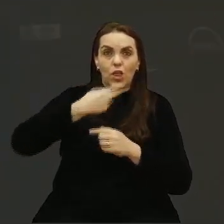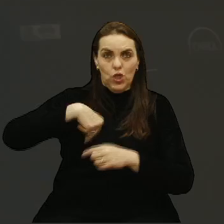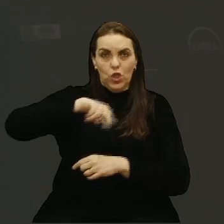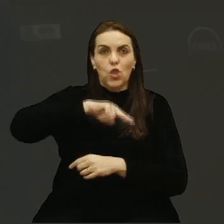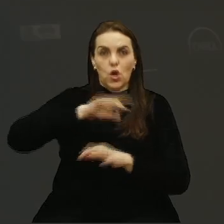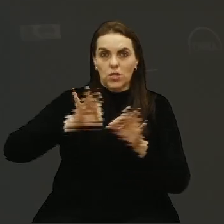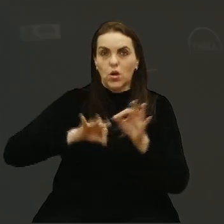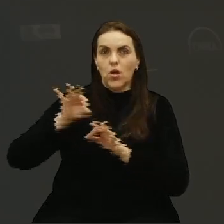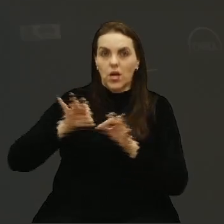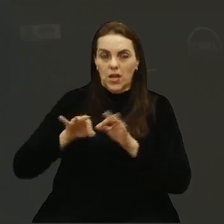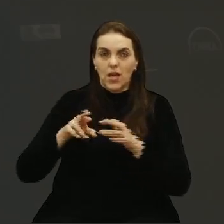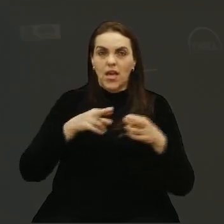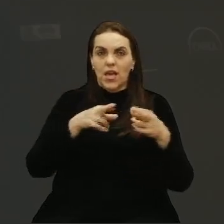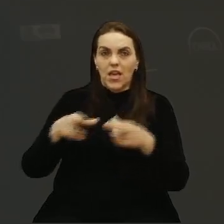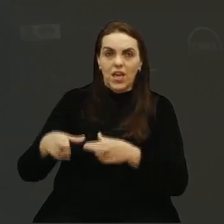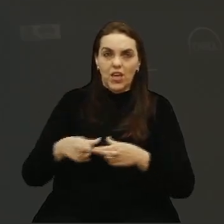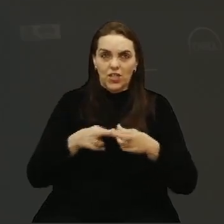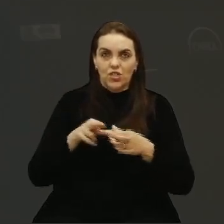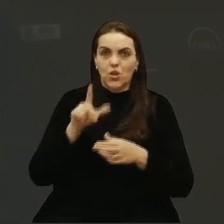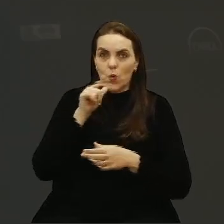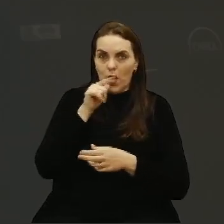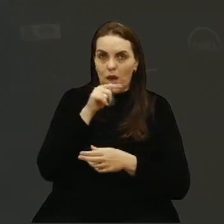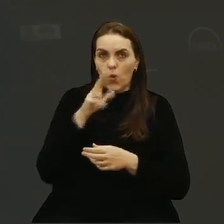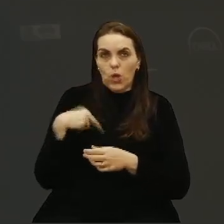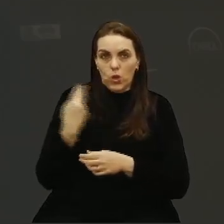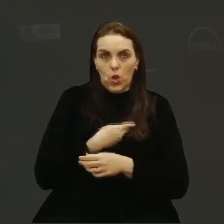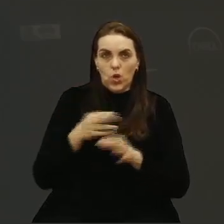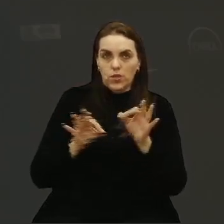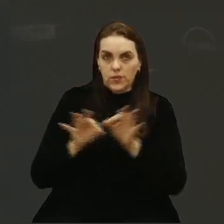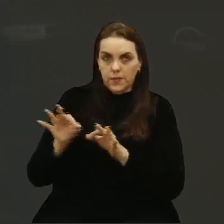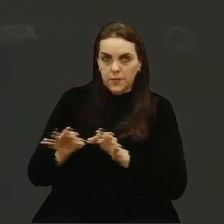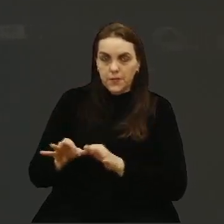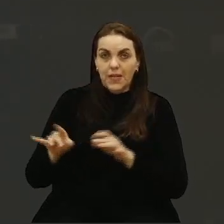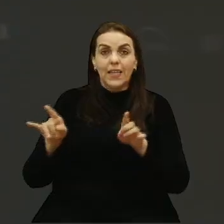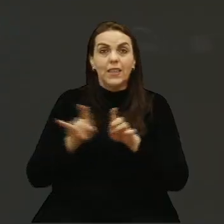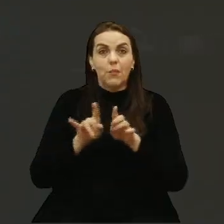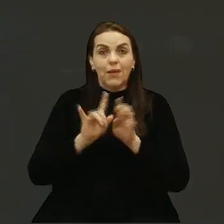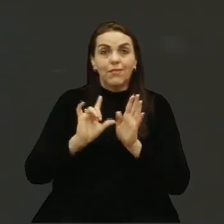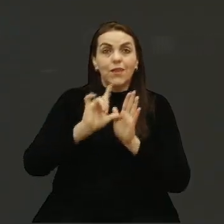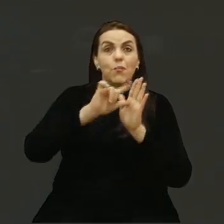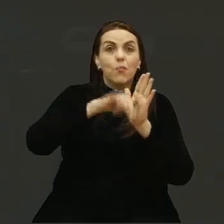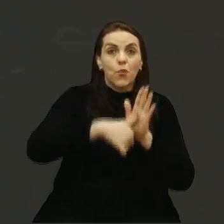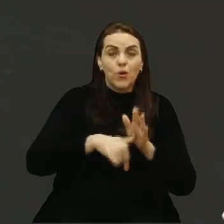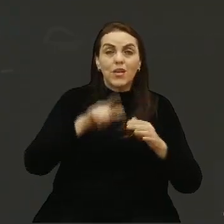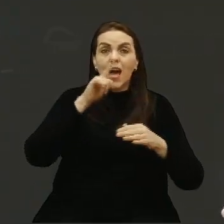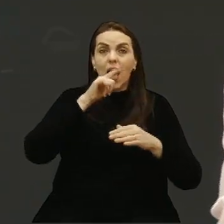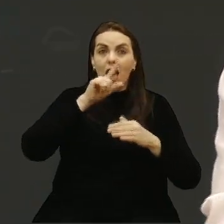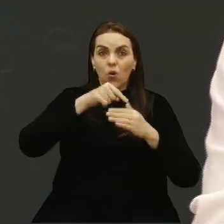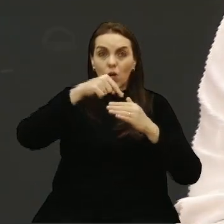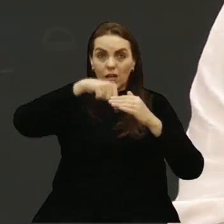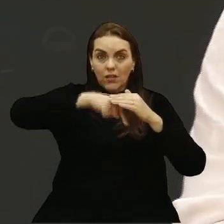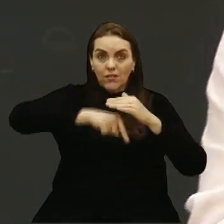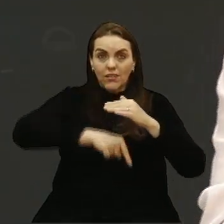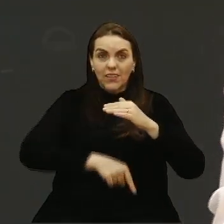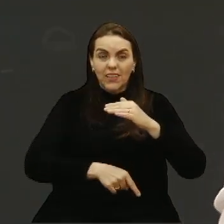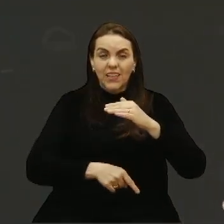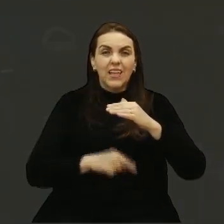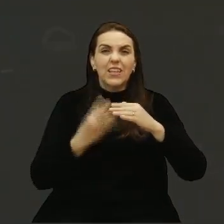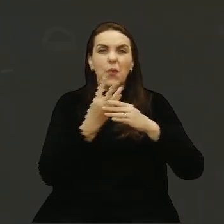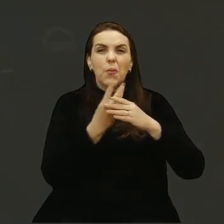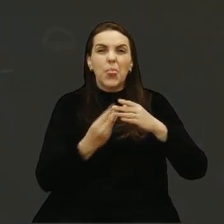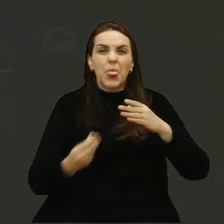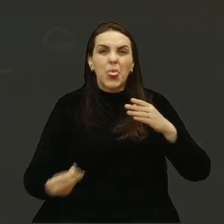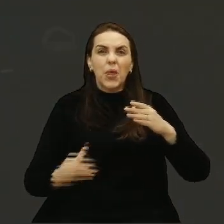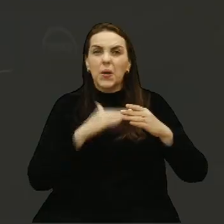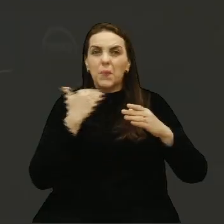regiões hidrográficas que nós estabelecemos, e, posteriormente, elas vão vir desse aquífero cativo, que o necrochorume não chega no aquífero